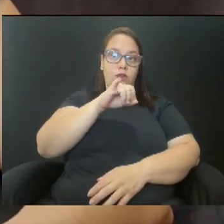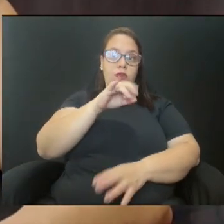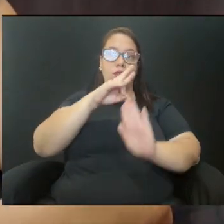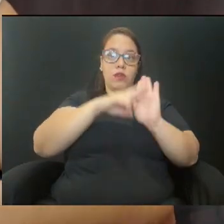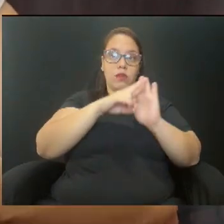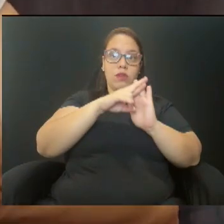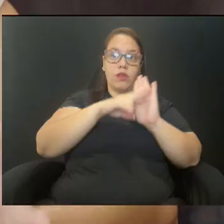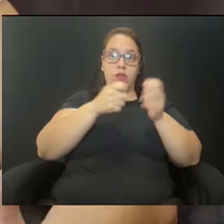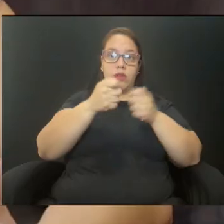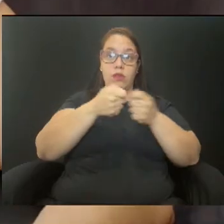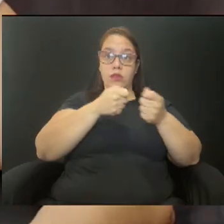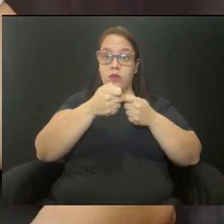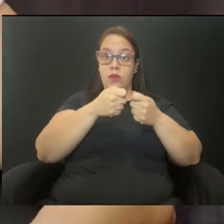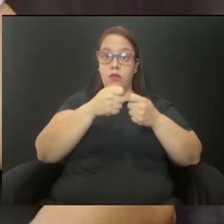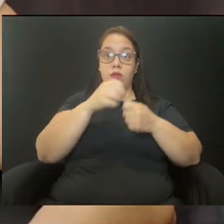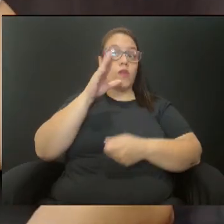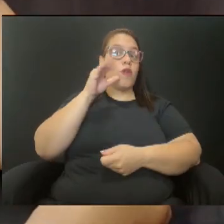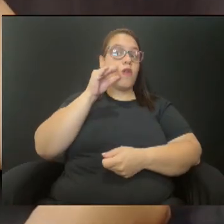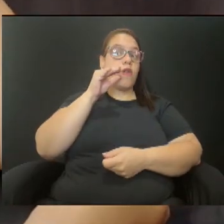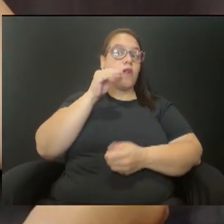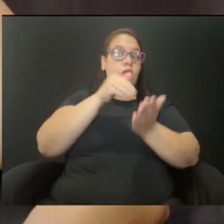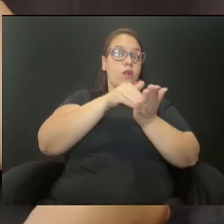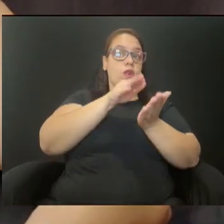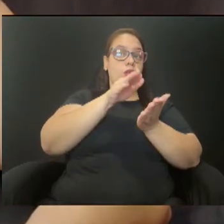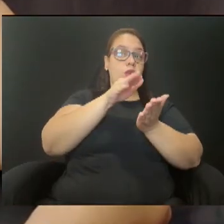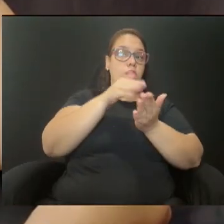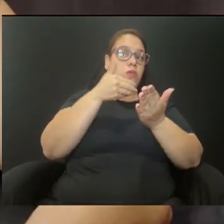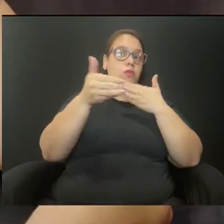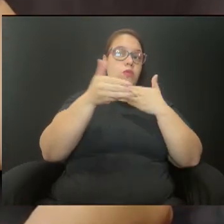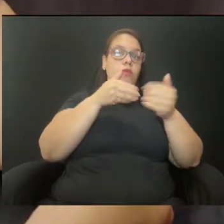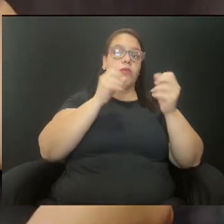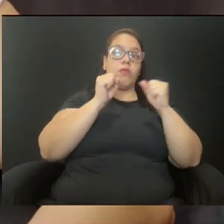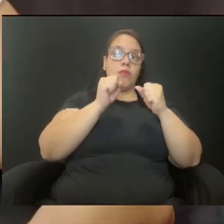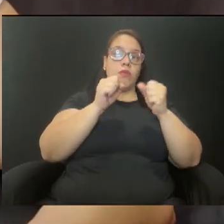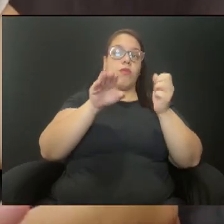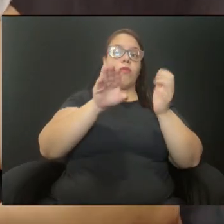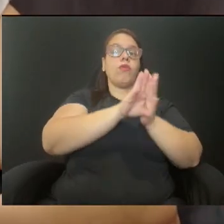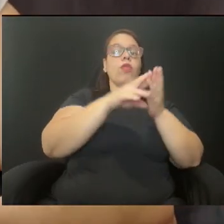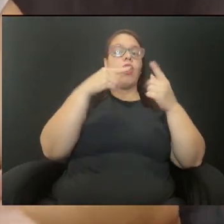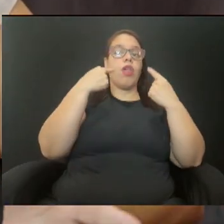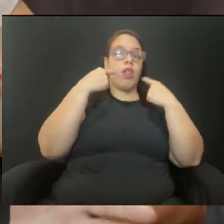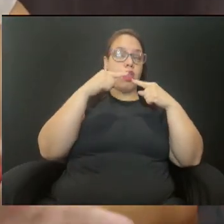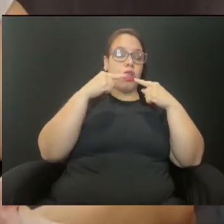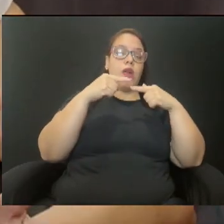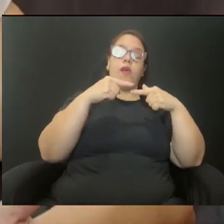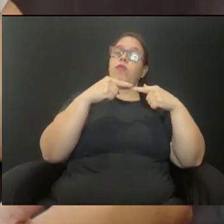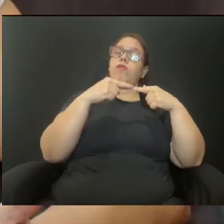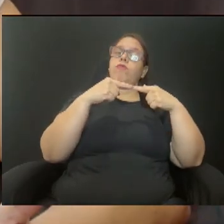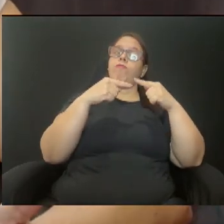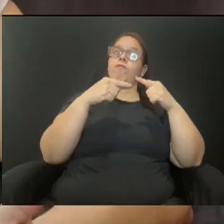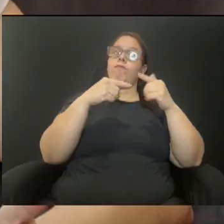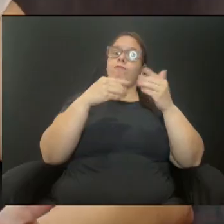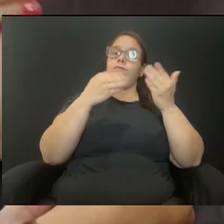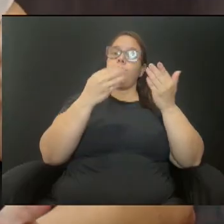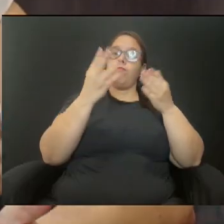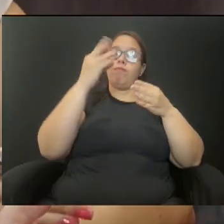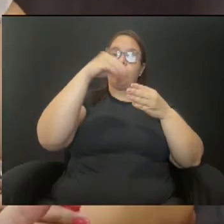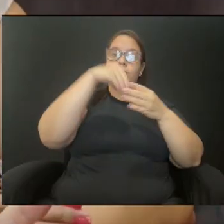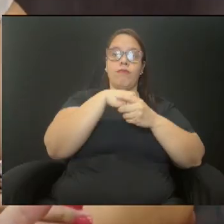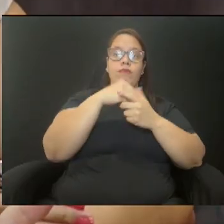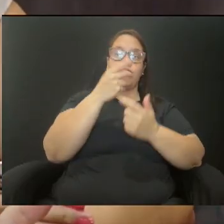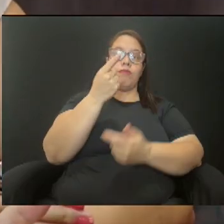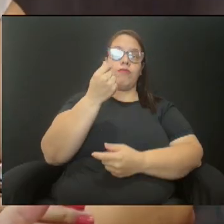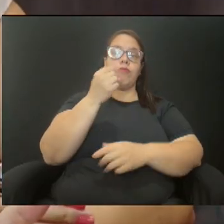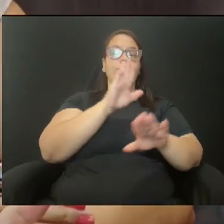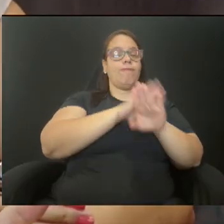esse funcionário seja desligado por qualquer razão, ele pode entrar com uma reclamação trabalhista e pedir a inclusão desse valor por fora